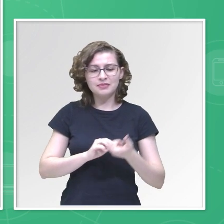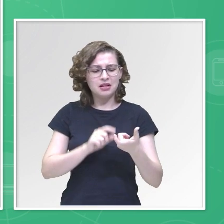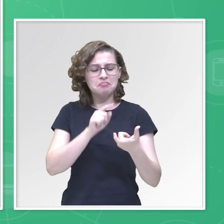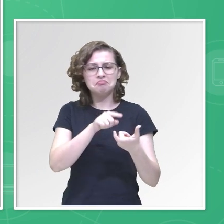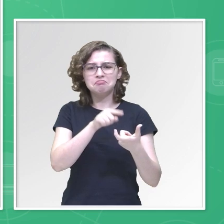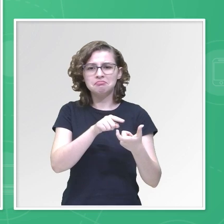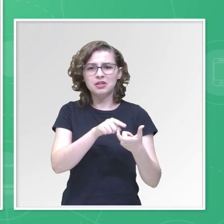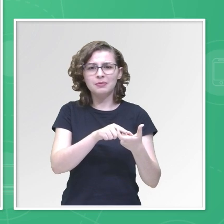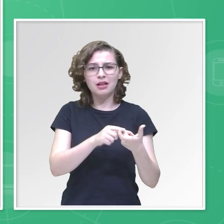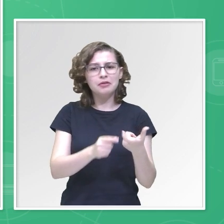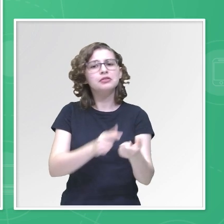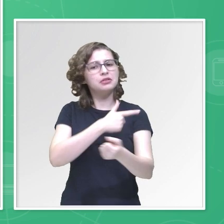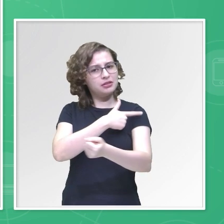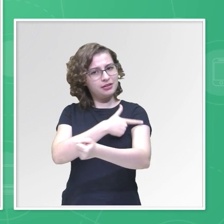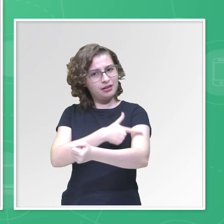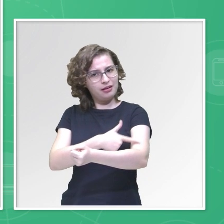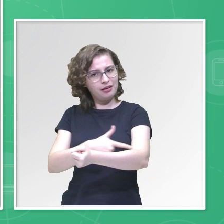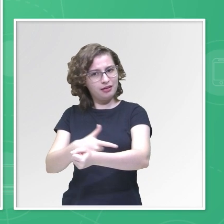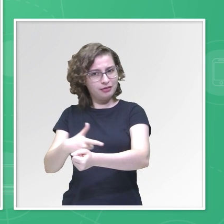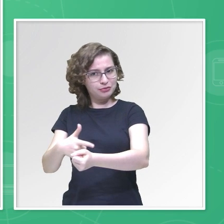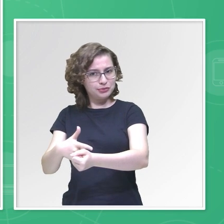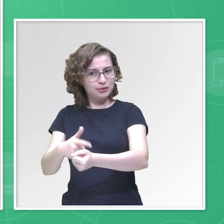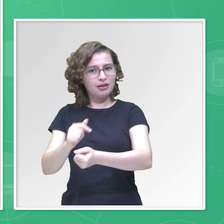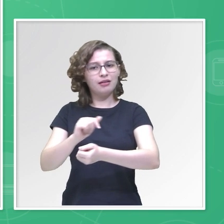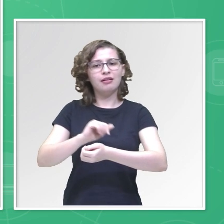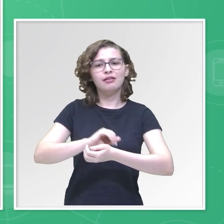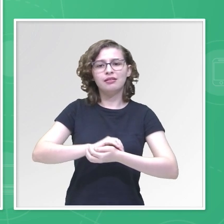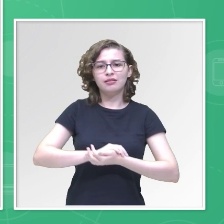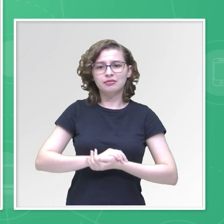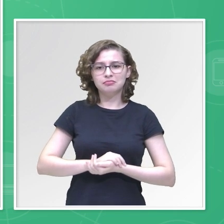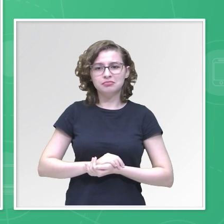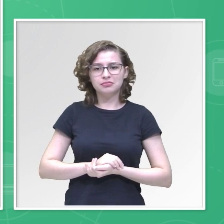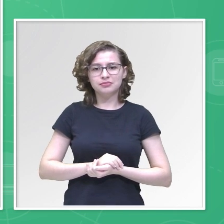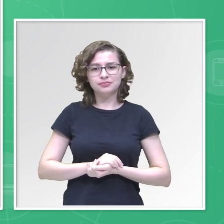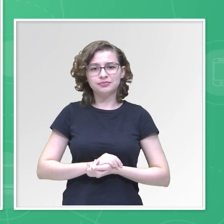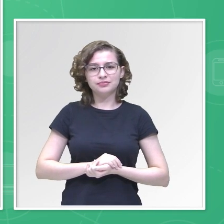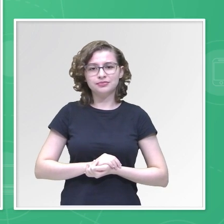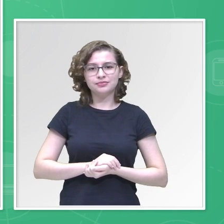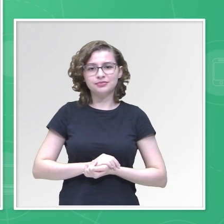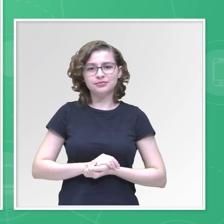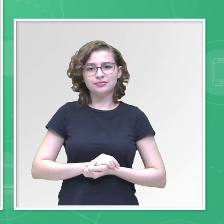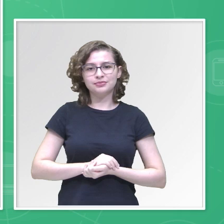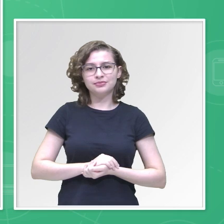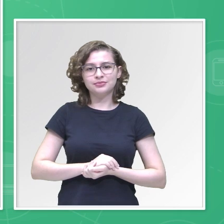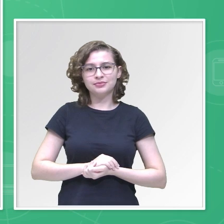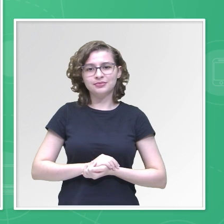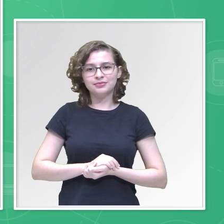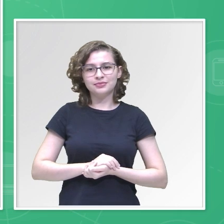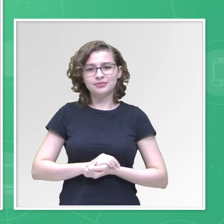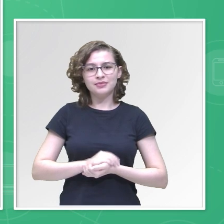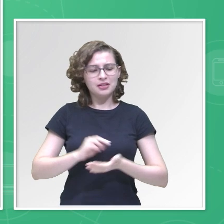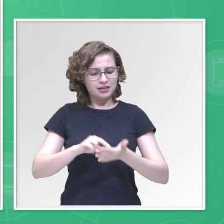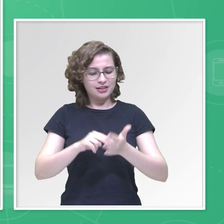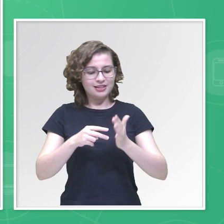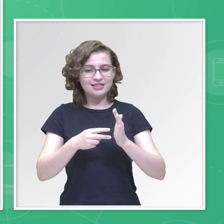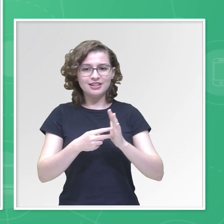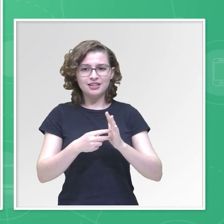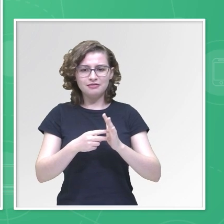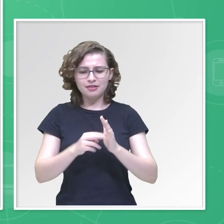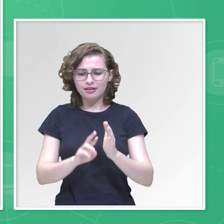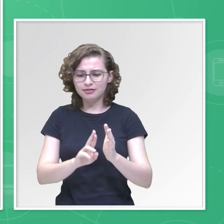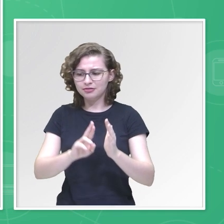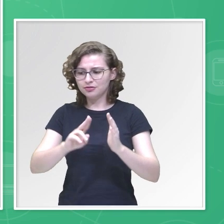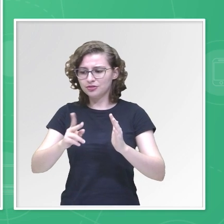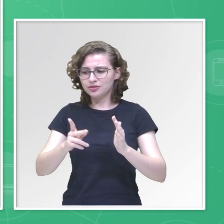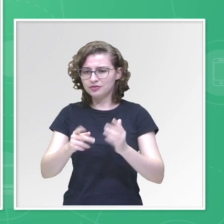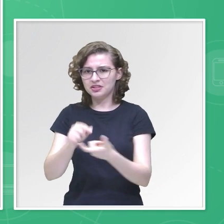tratamento que ele utilizou já é bem diferente não é já traduz já significa outra